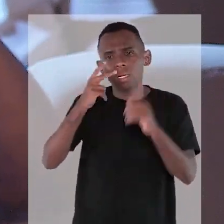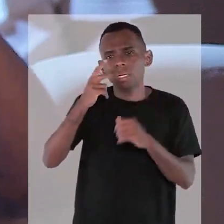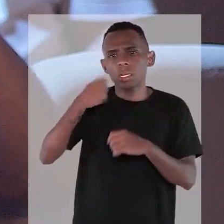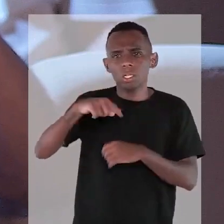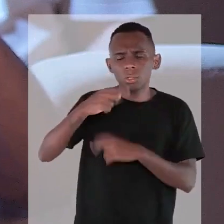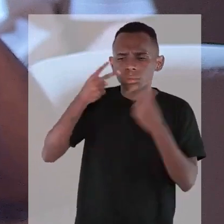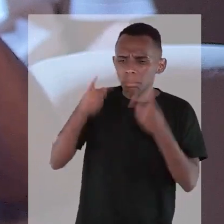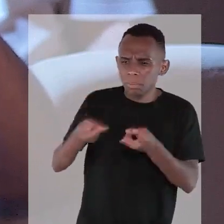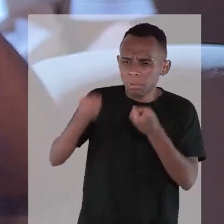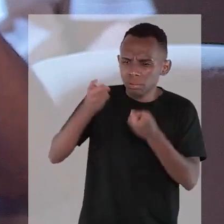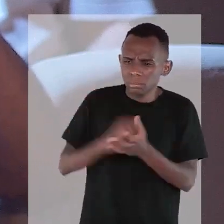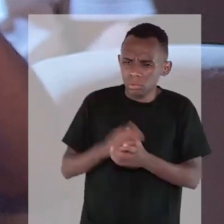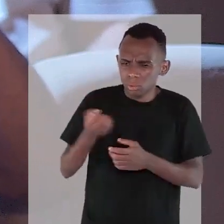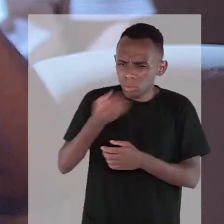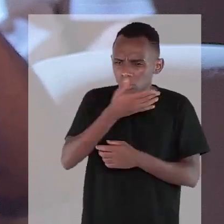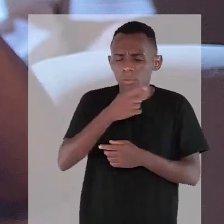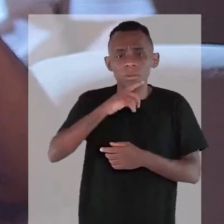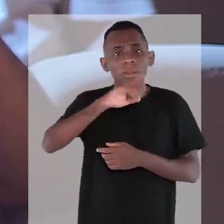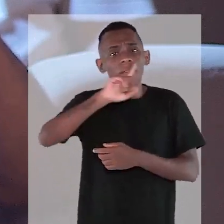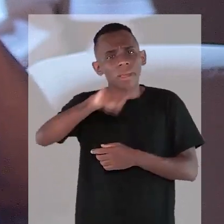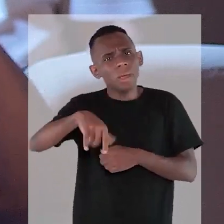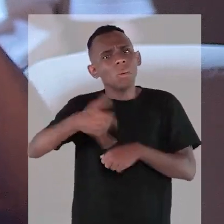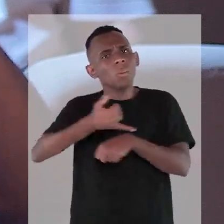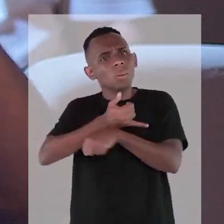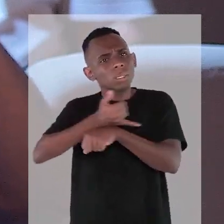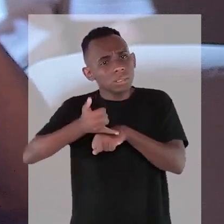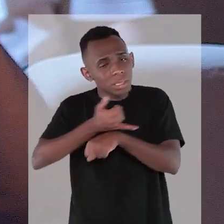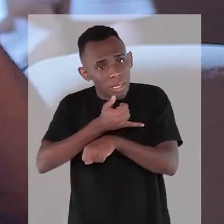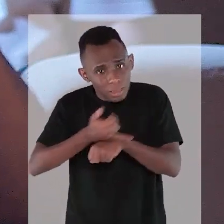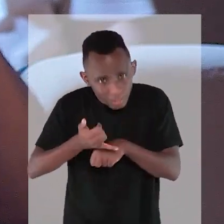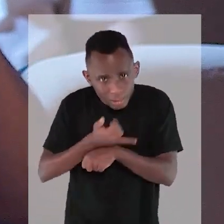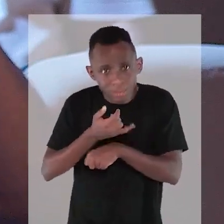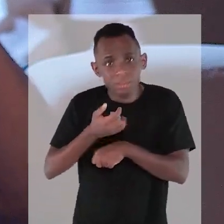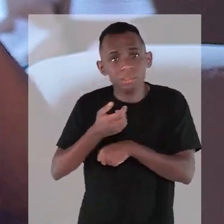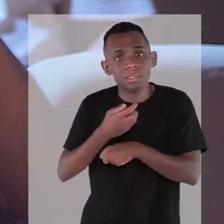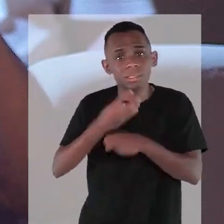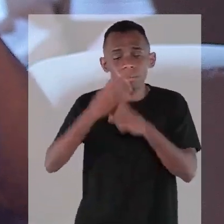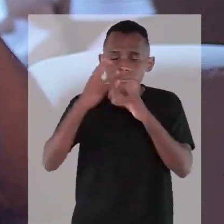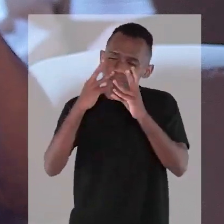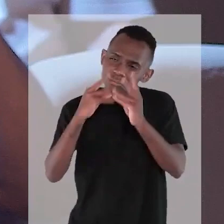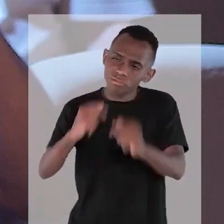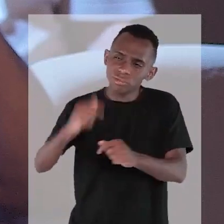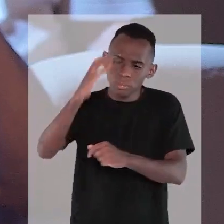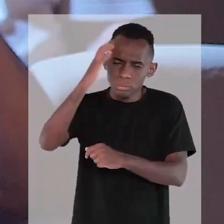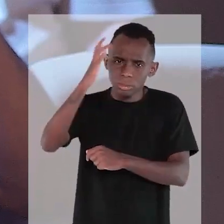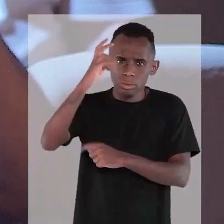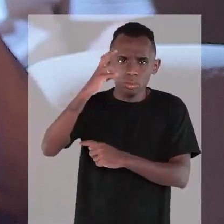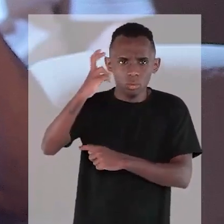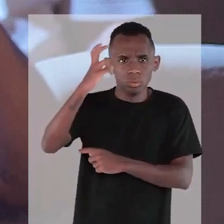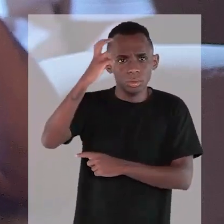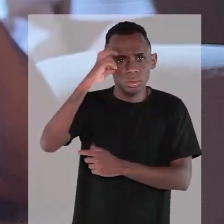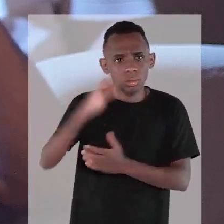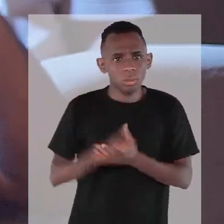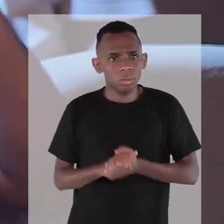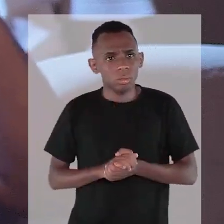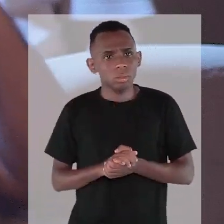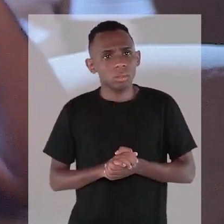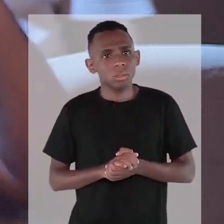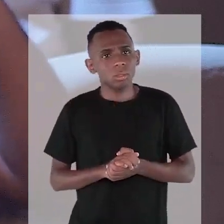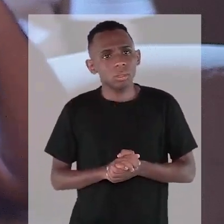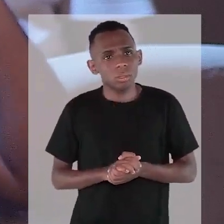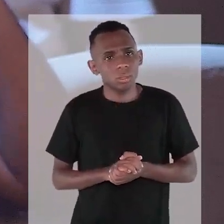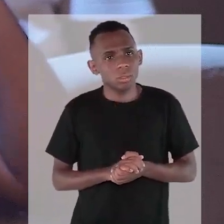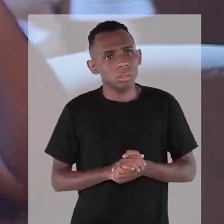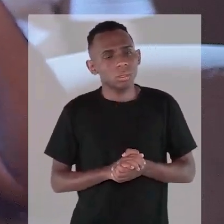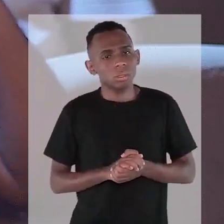nova, se isso não é um mecanismo de se matar essa imaginação cultural, se poderia ser um mecanismo, mas talvez mais do que